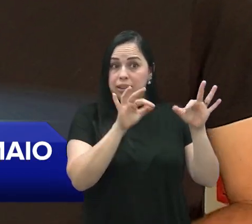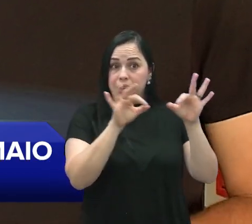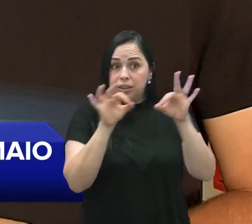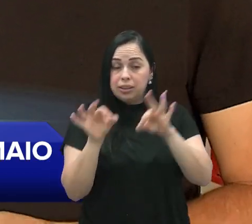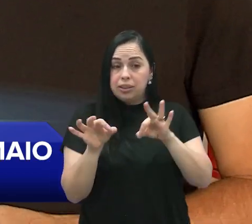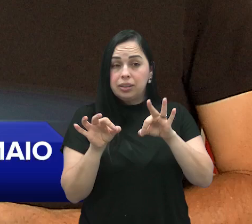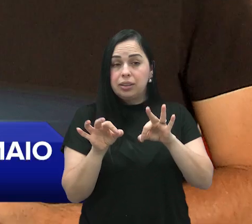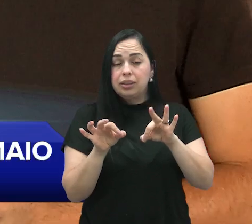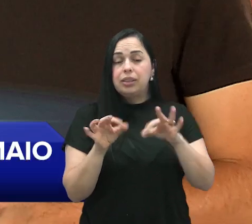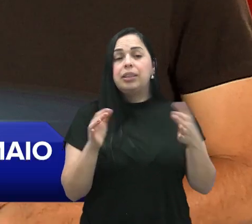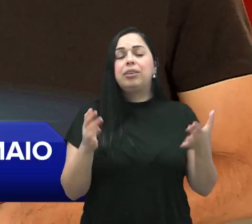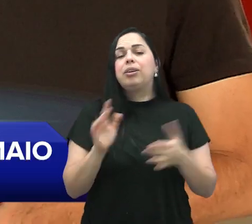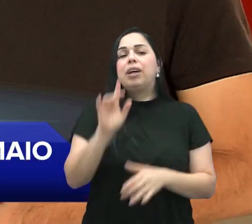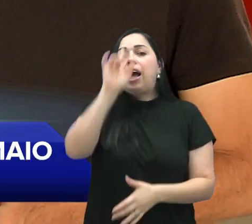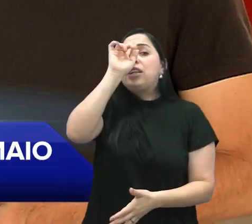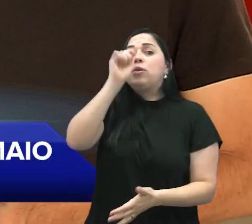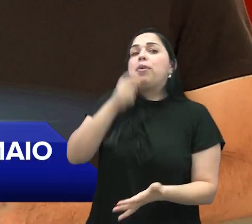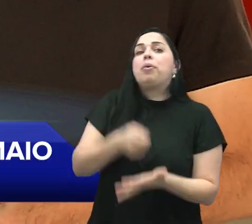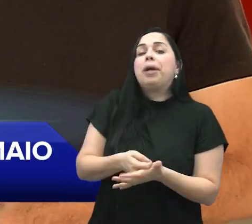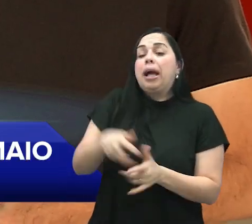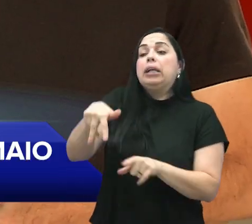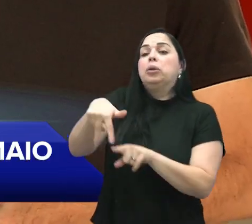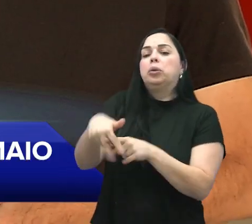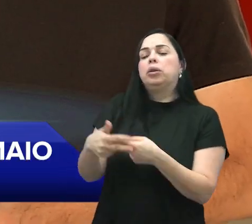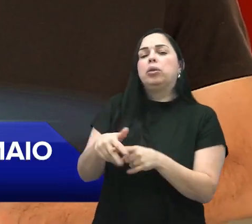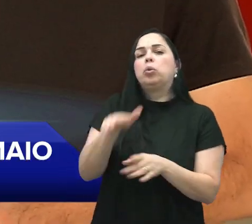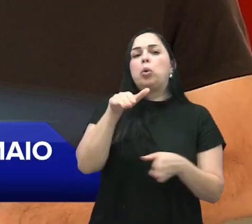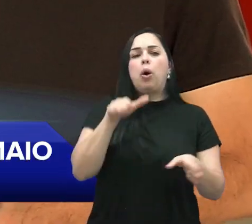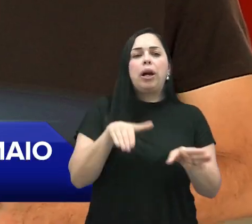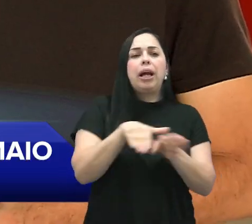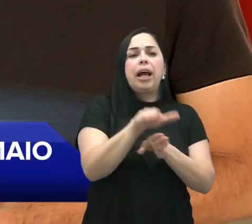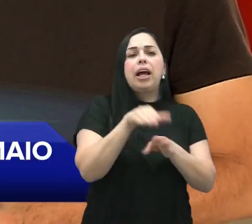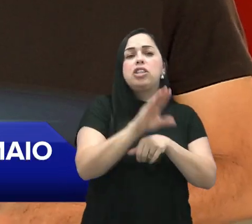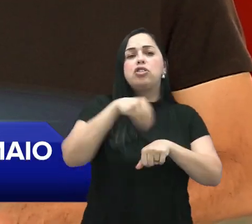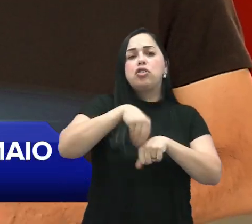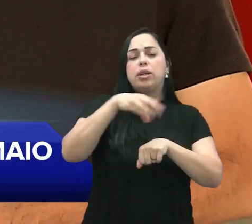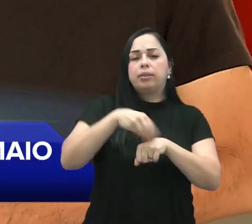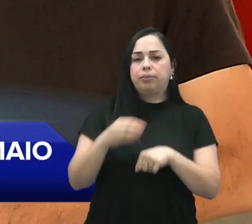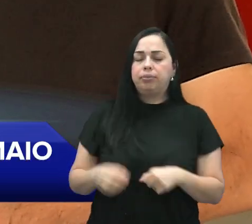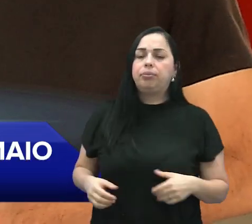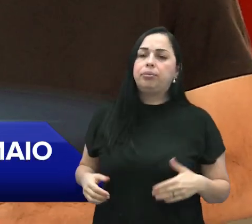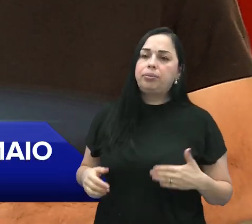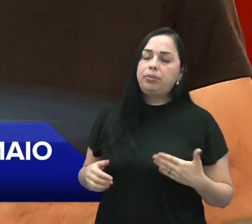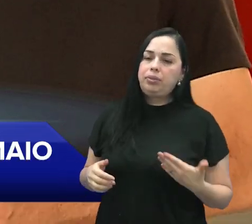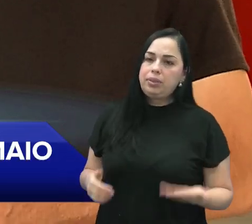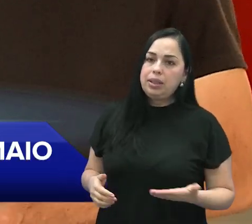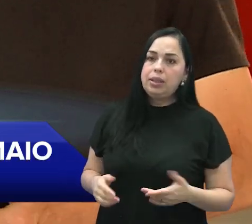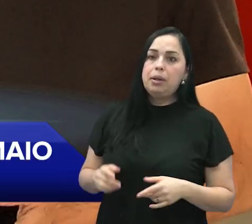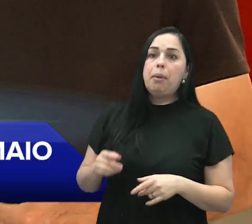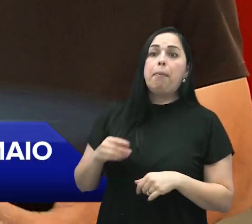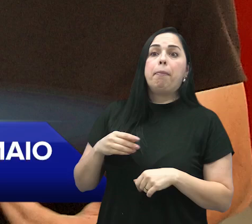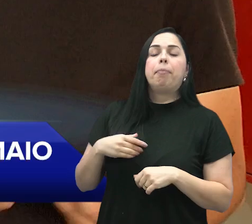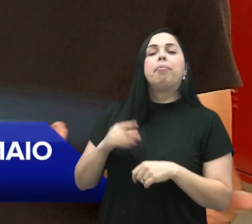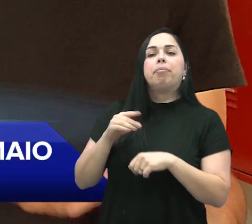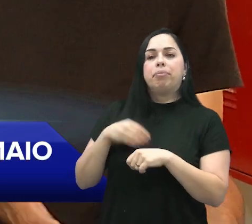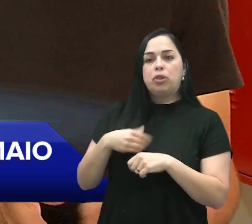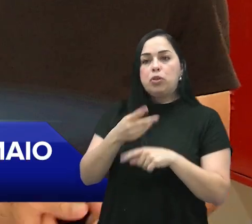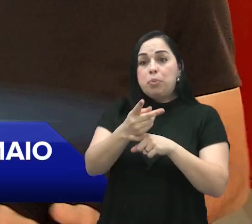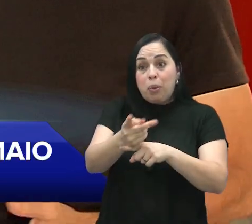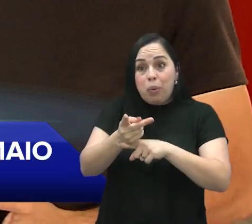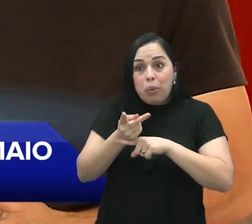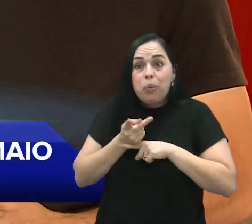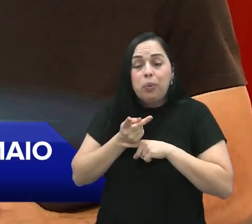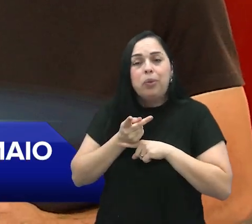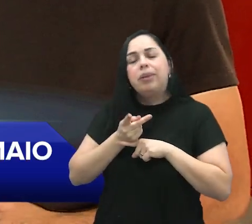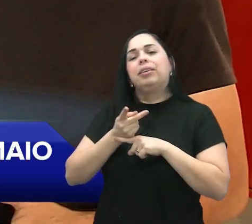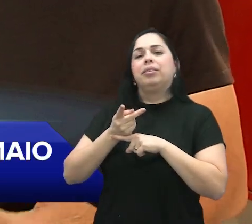gente e já, por causa disso, decide regularizar a situação, qual que é a orientação, o que tem que fazer? Então, a orientação é que nos procure antes do